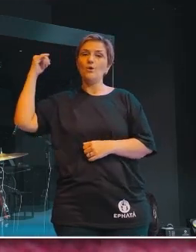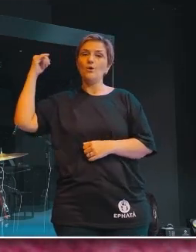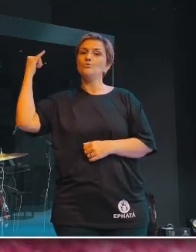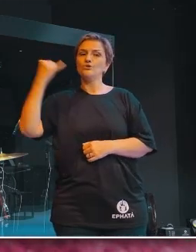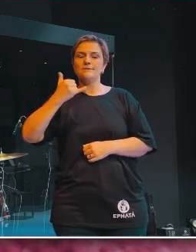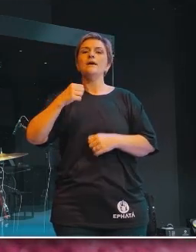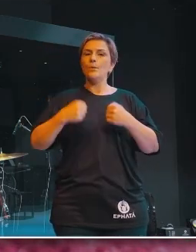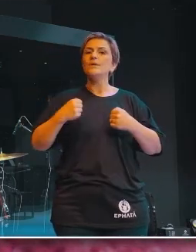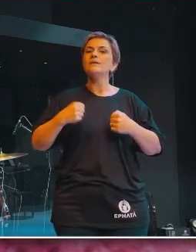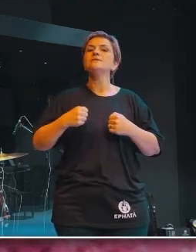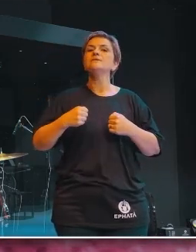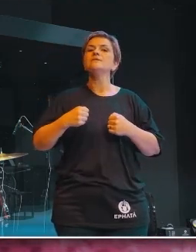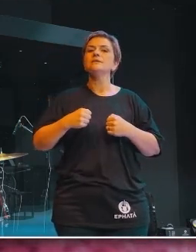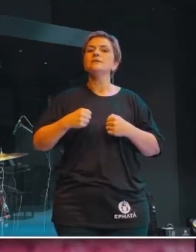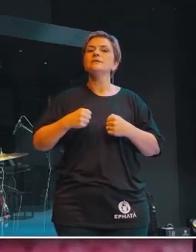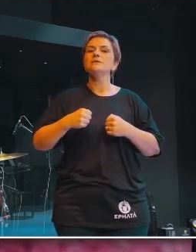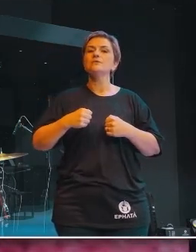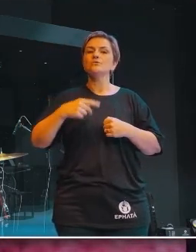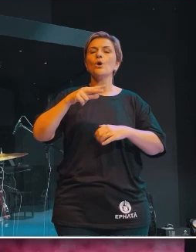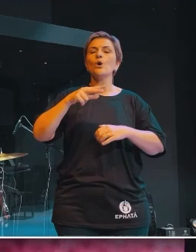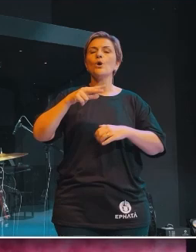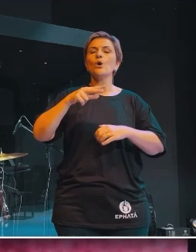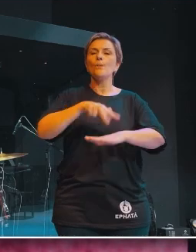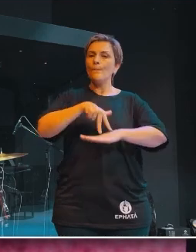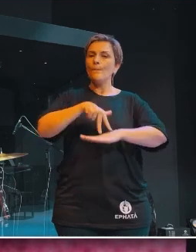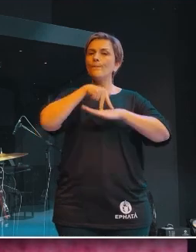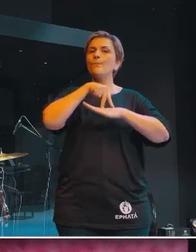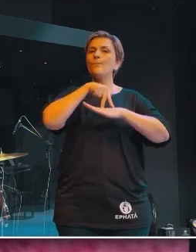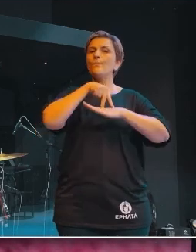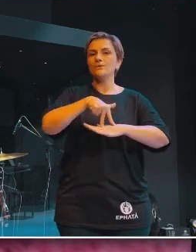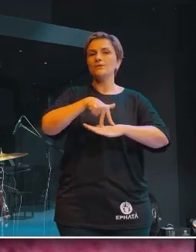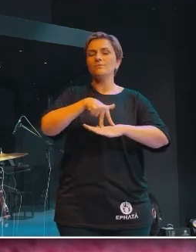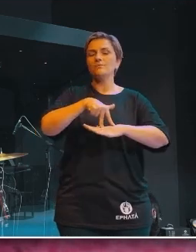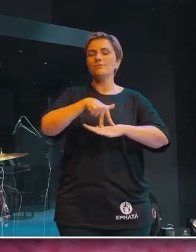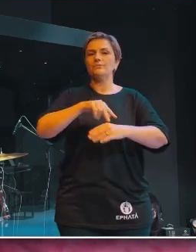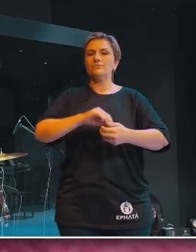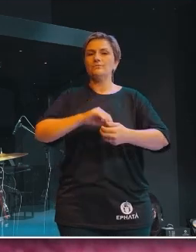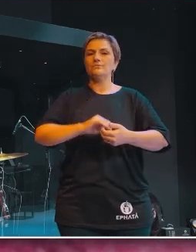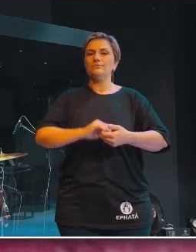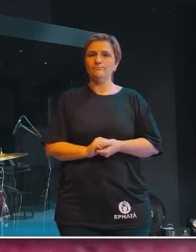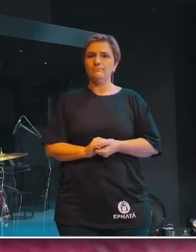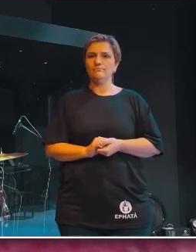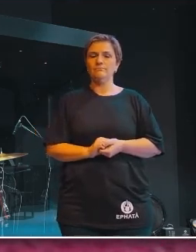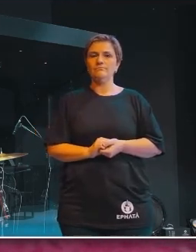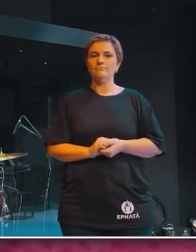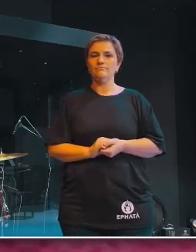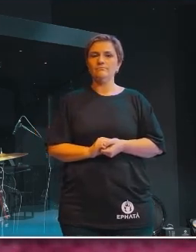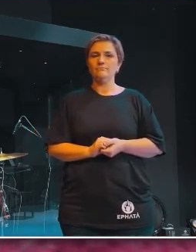posicionamento de vocês.